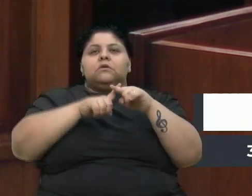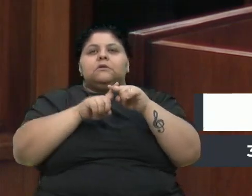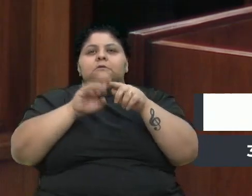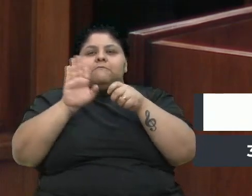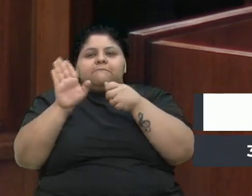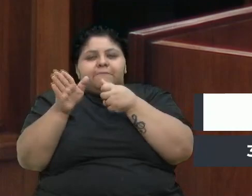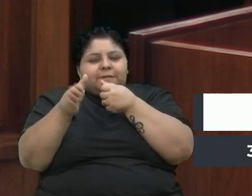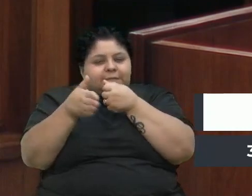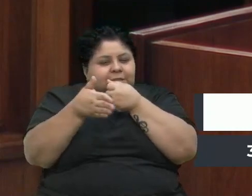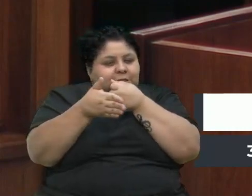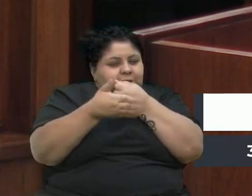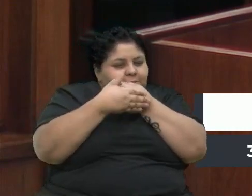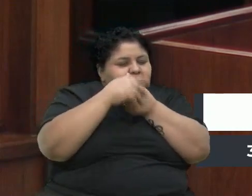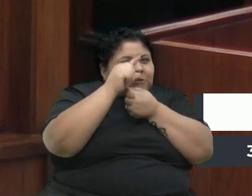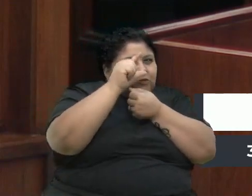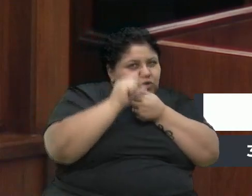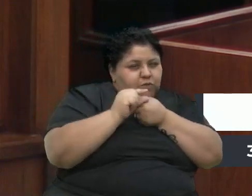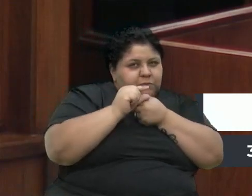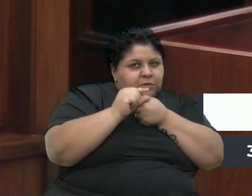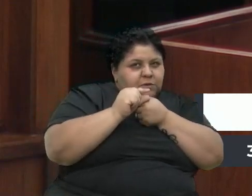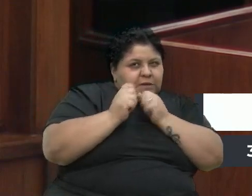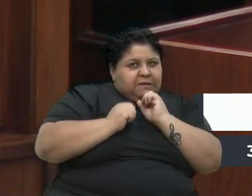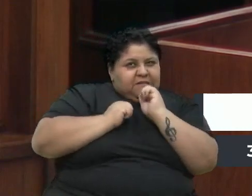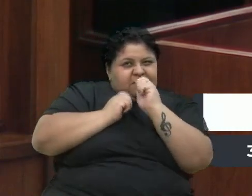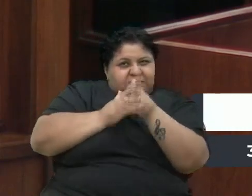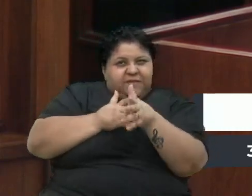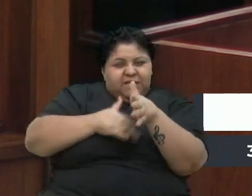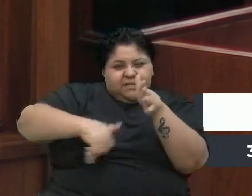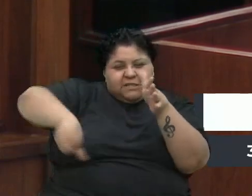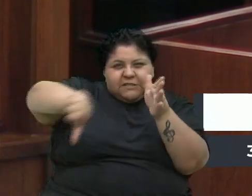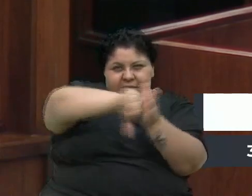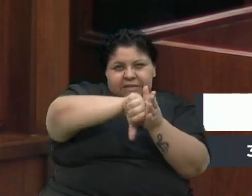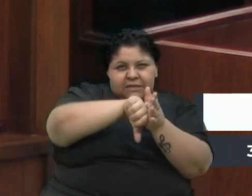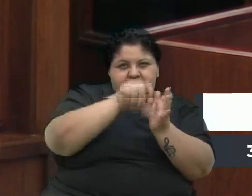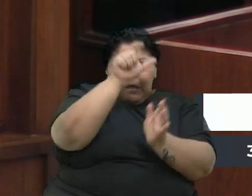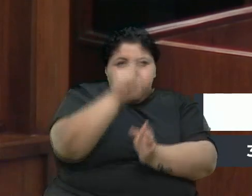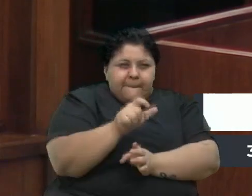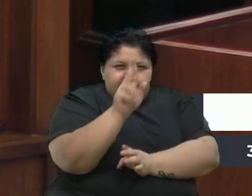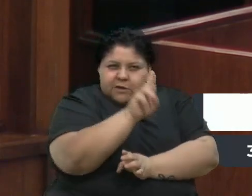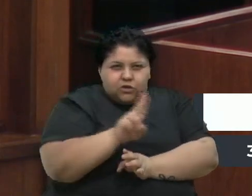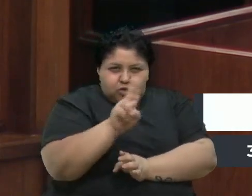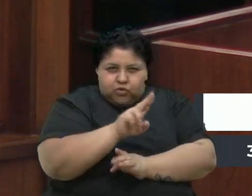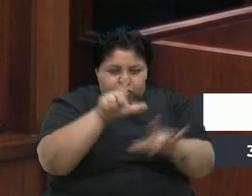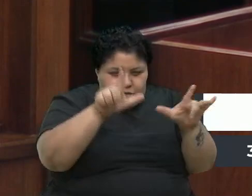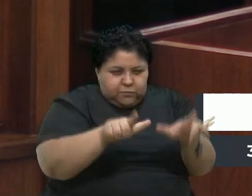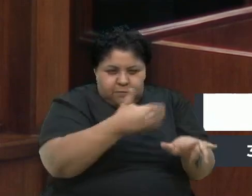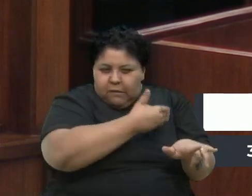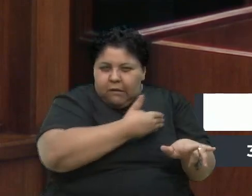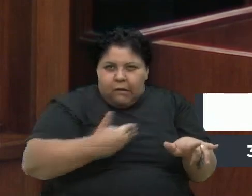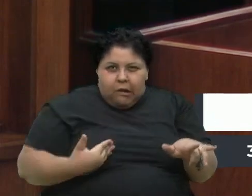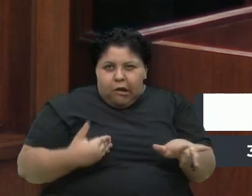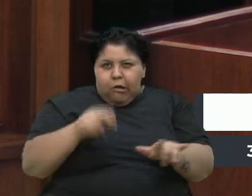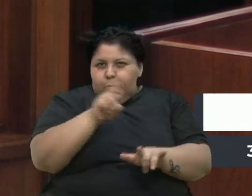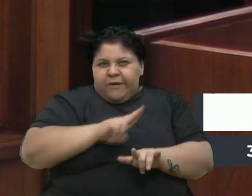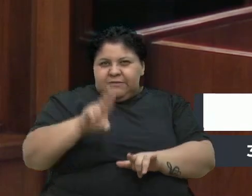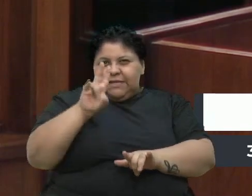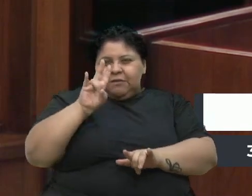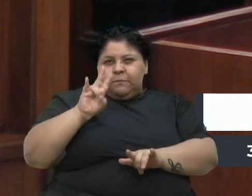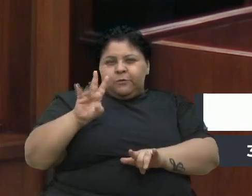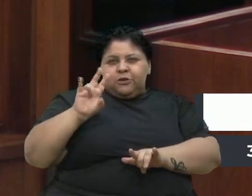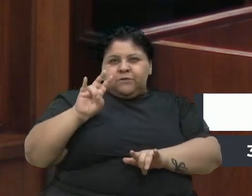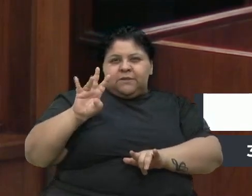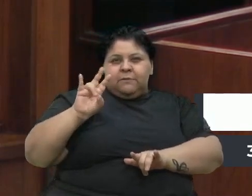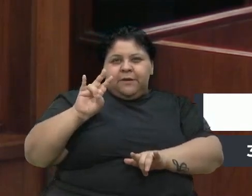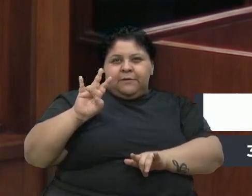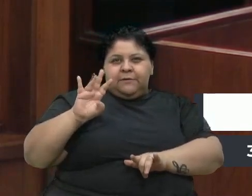ação de vândalos, de pessoas que às vezes utilizam esses espaços públicos para drogadição, prostituição.